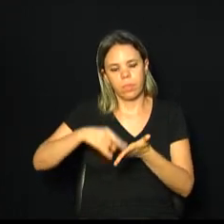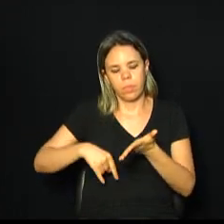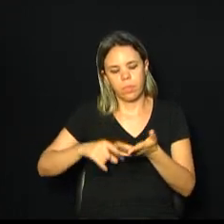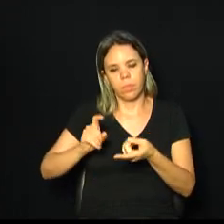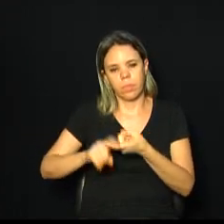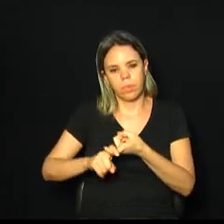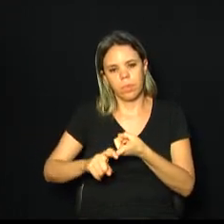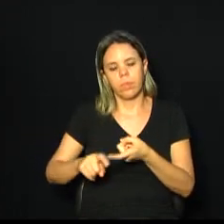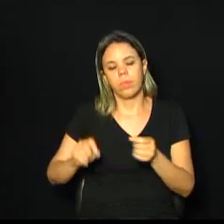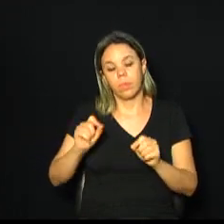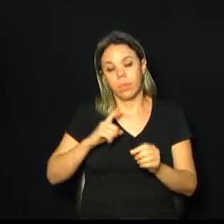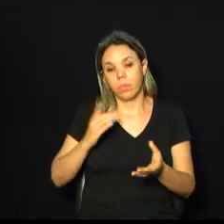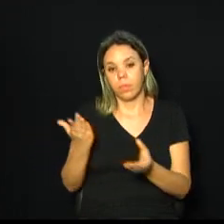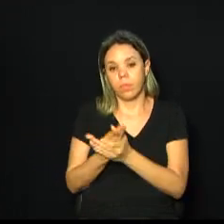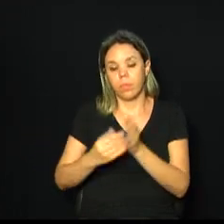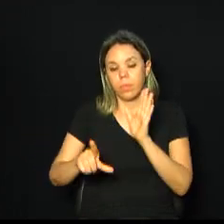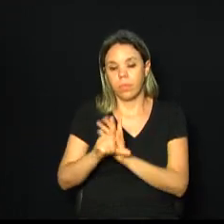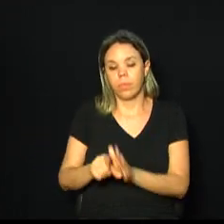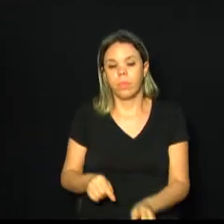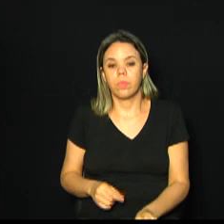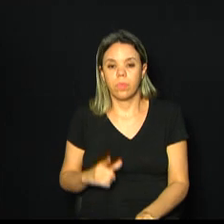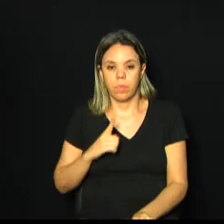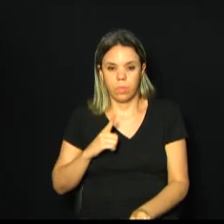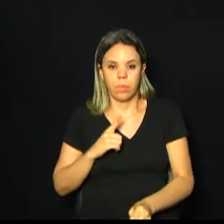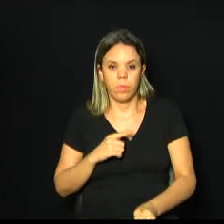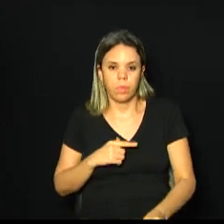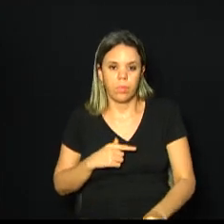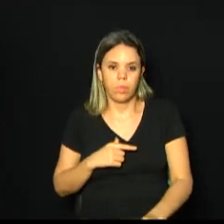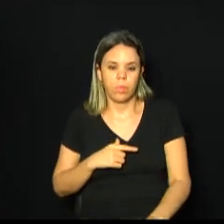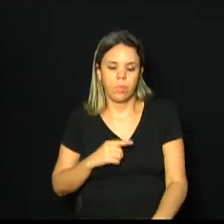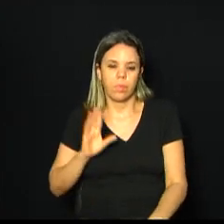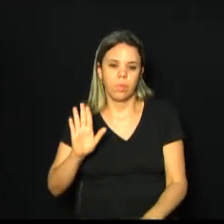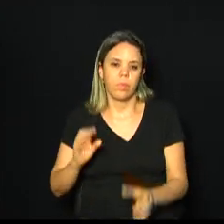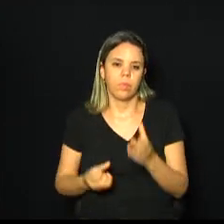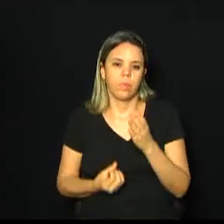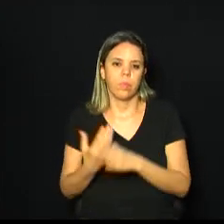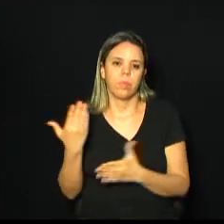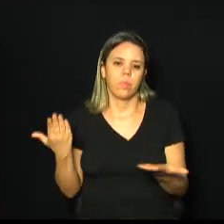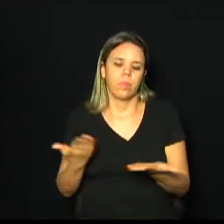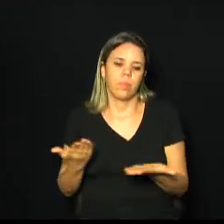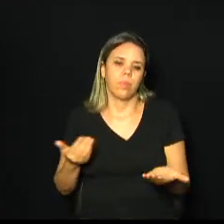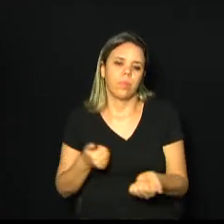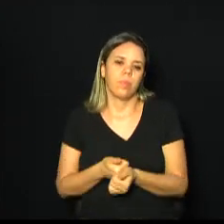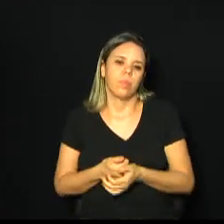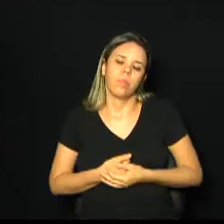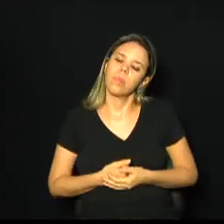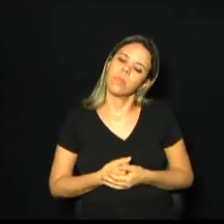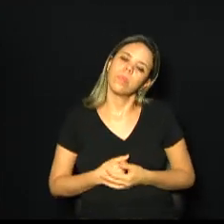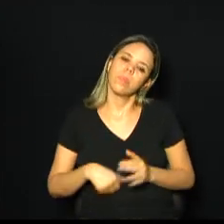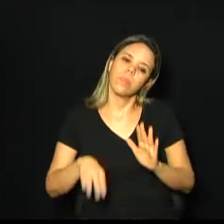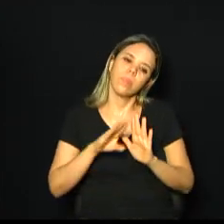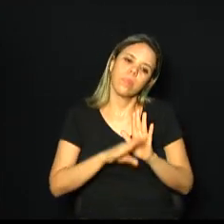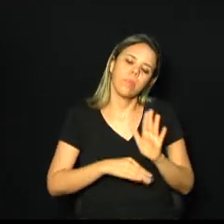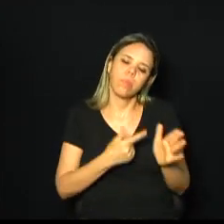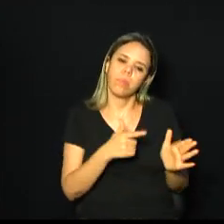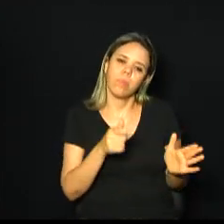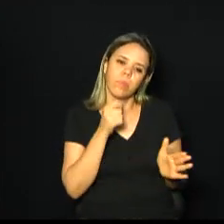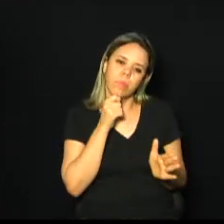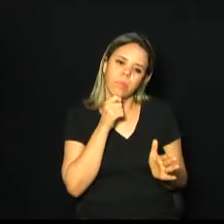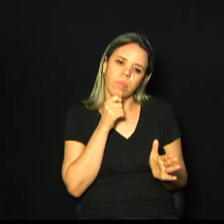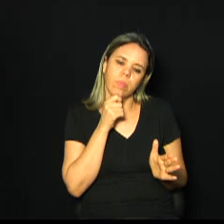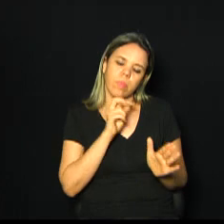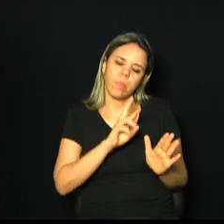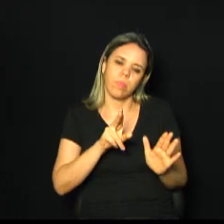processo legal, que estava previsto na lei. Mas ele nasceu recentemente. O procedimento ainda não existia. Porque